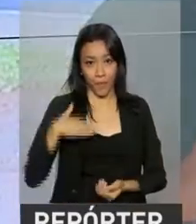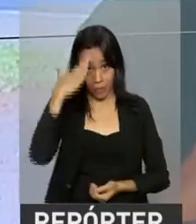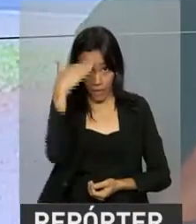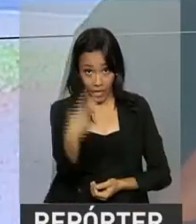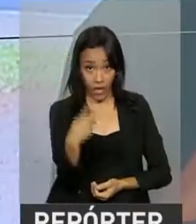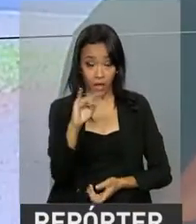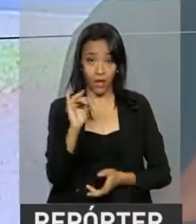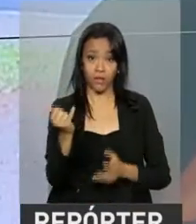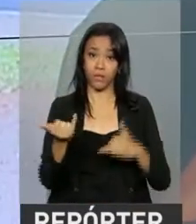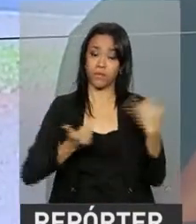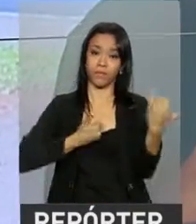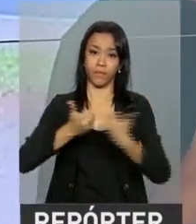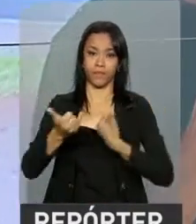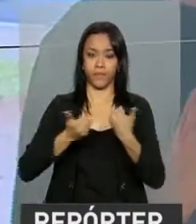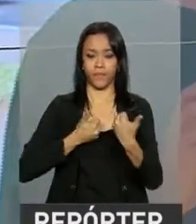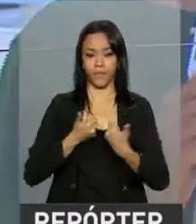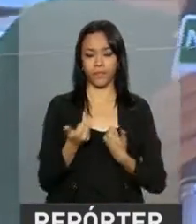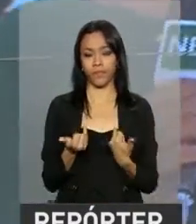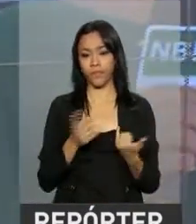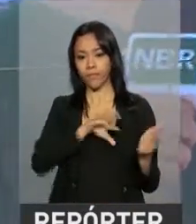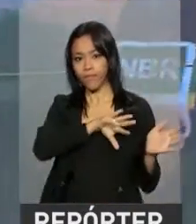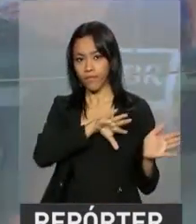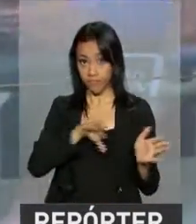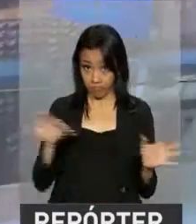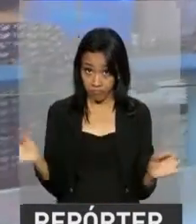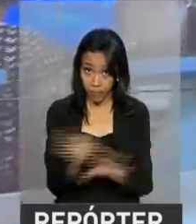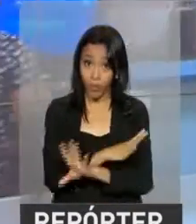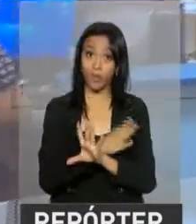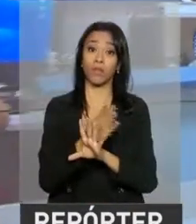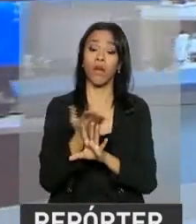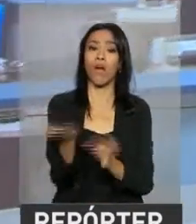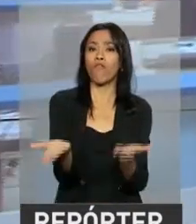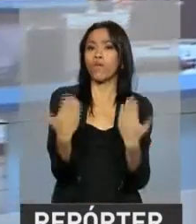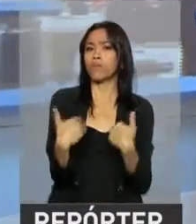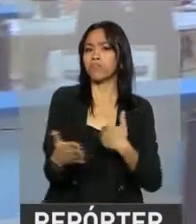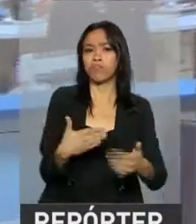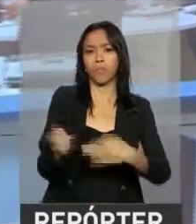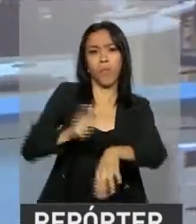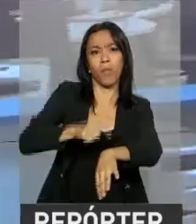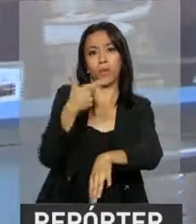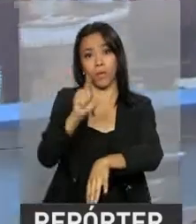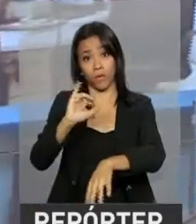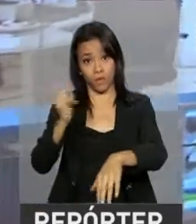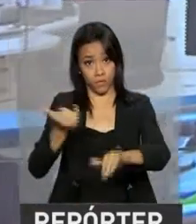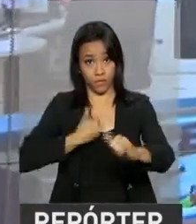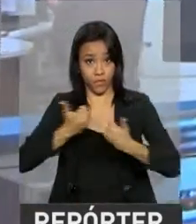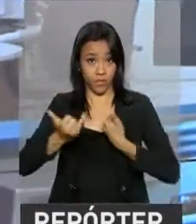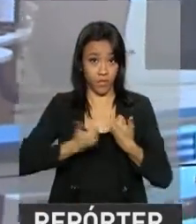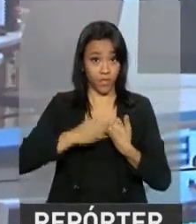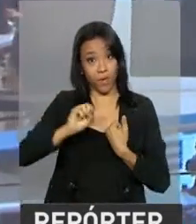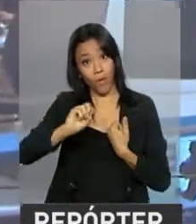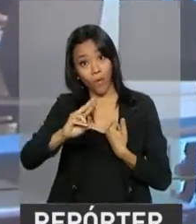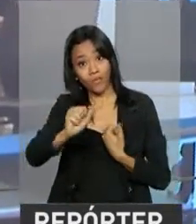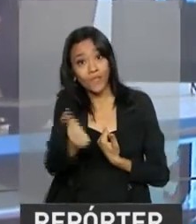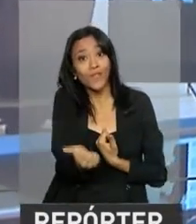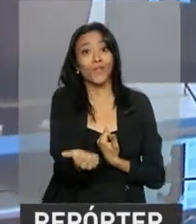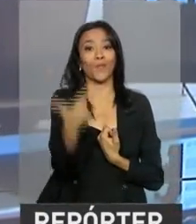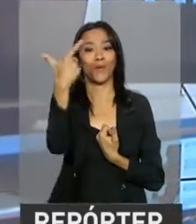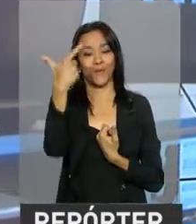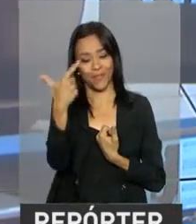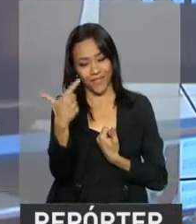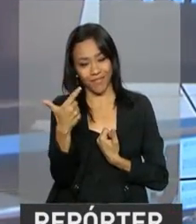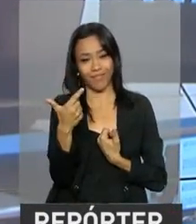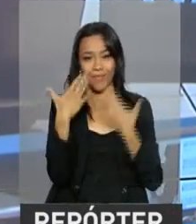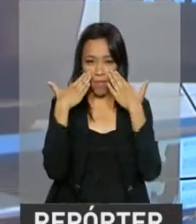pelas suas informações bom nós ficamos por aqui voltamos a qualquer momento com outras informações o meio-dia na próxima edição